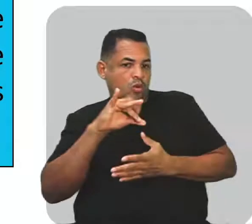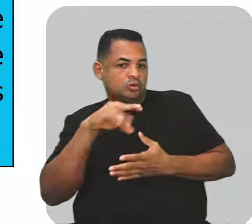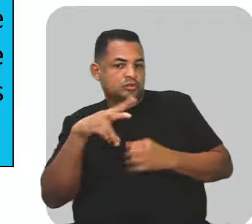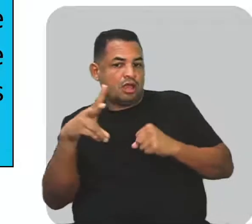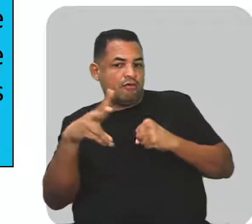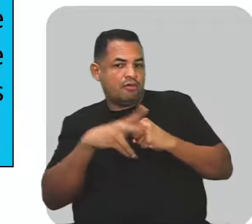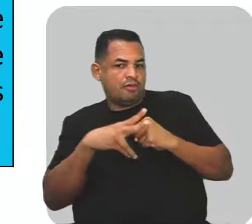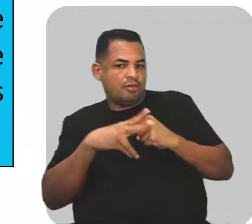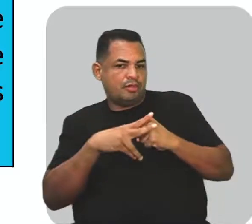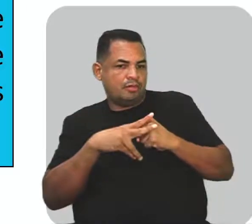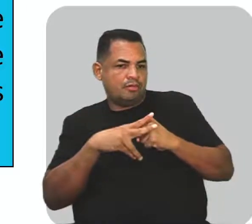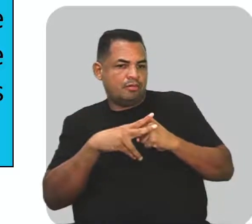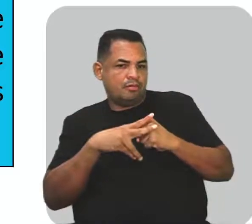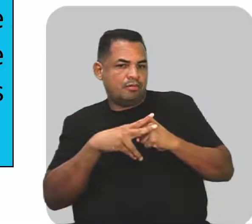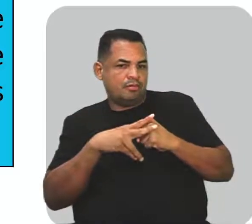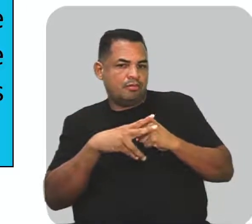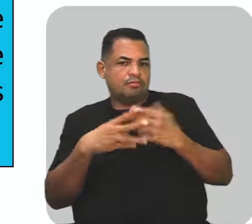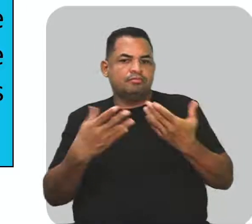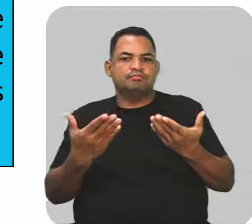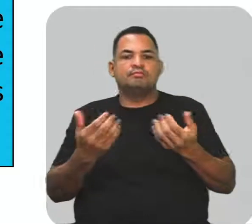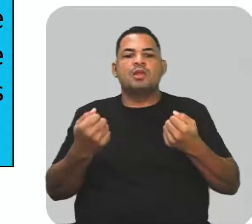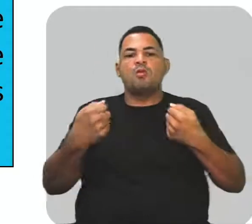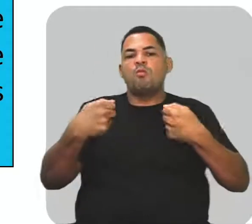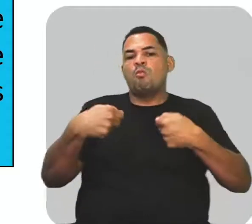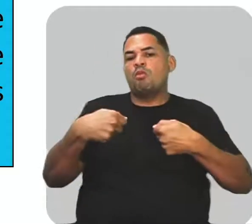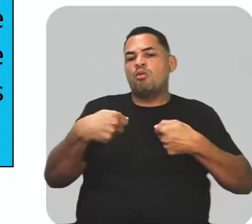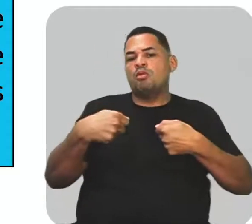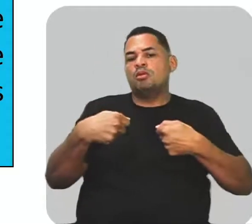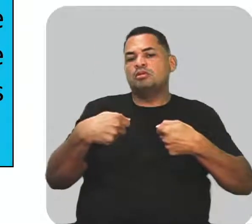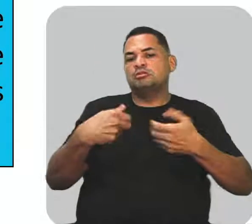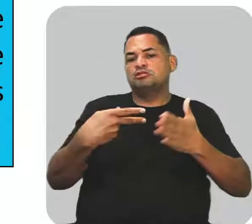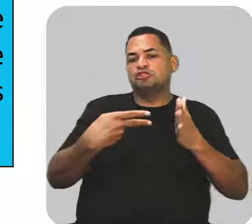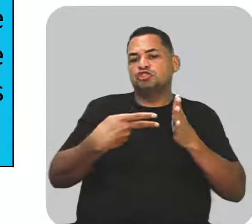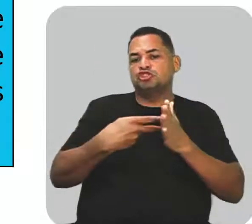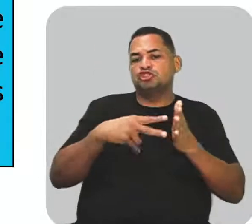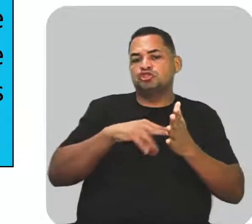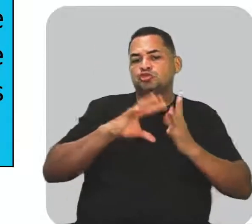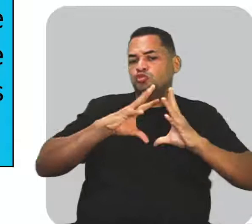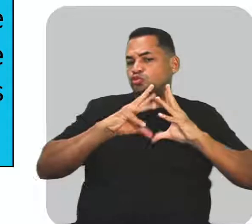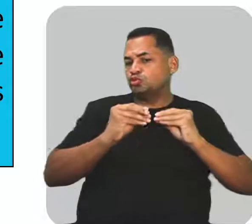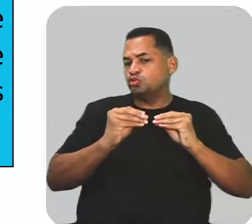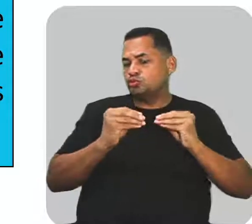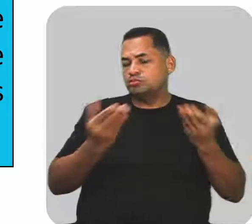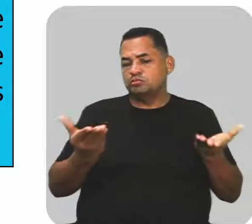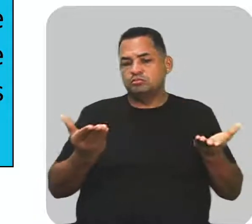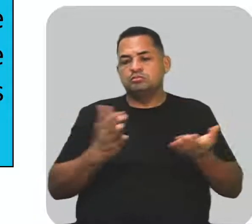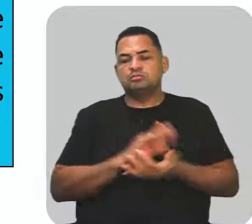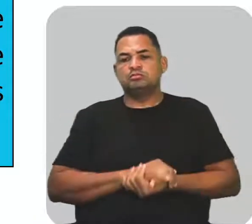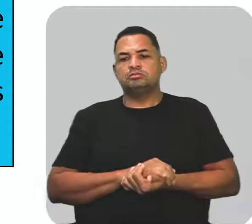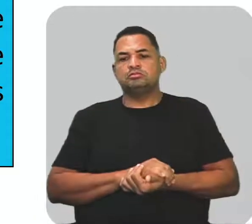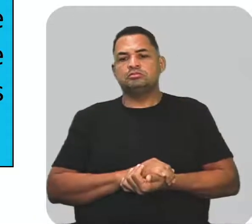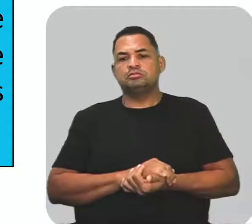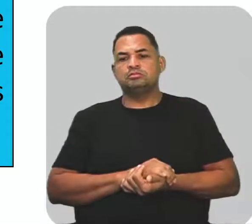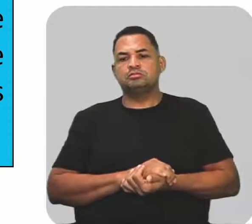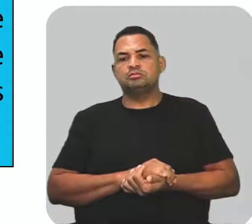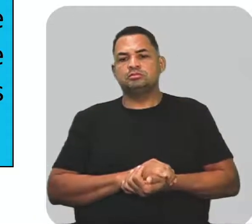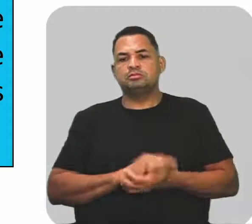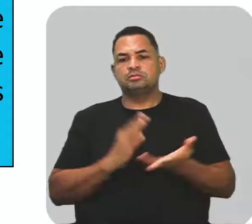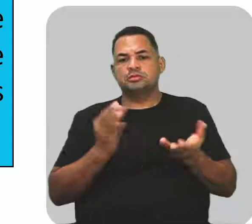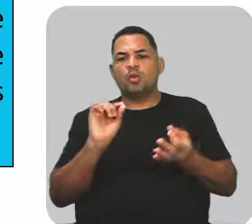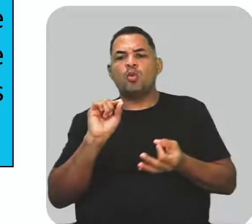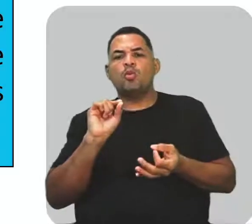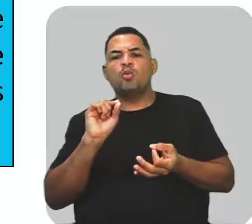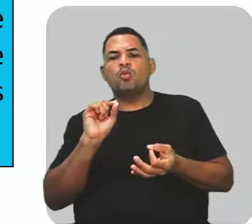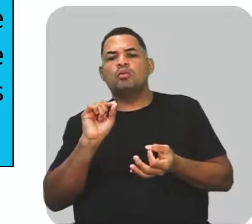locução verbal. As orações podem ou não ter sentido completo, beleza? Então, percebam que